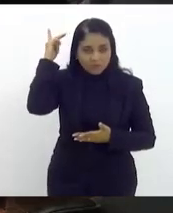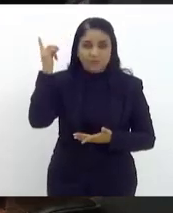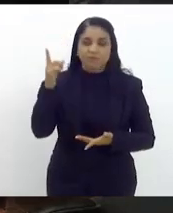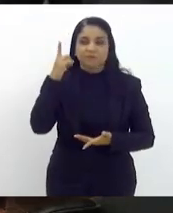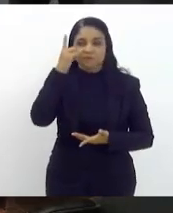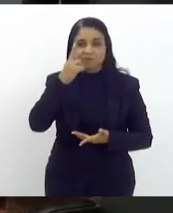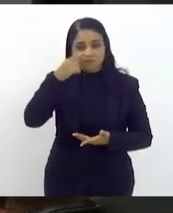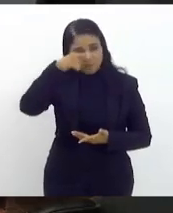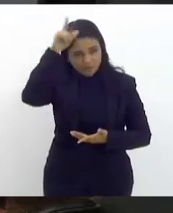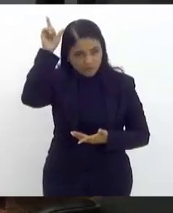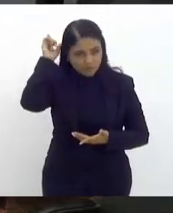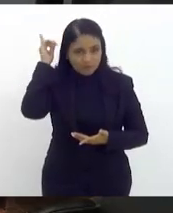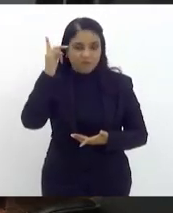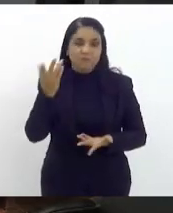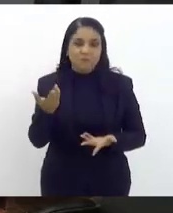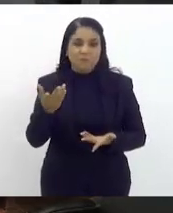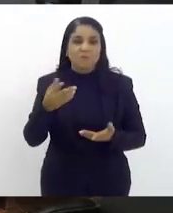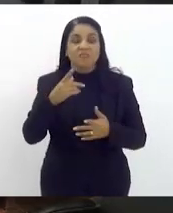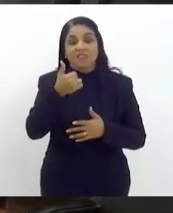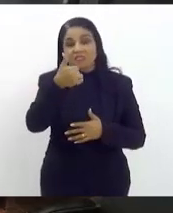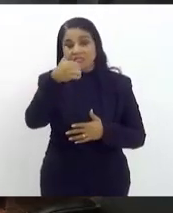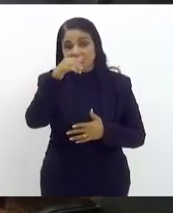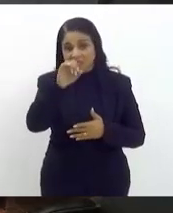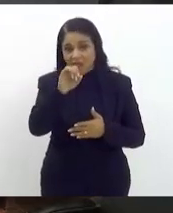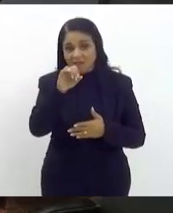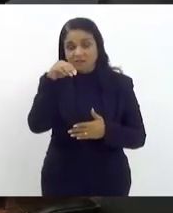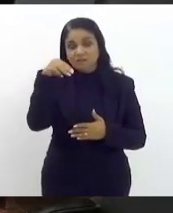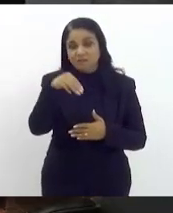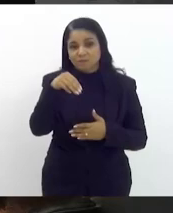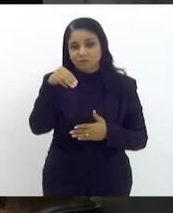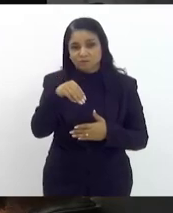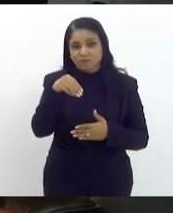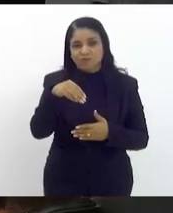dispõe de 10 minutos do tempo regimental